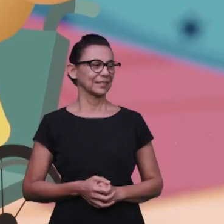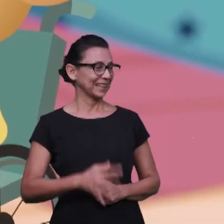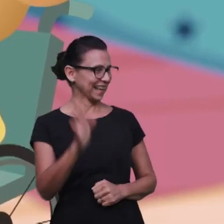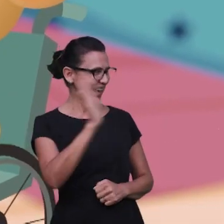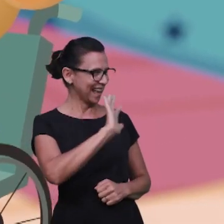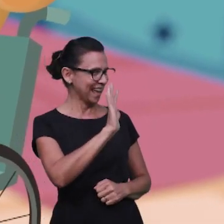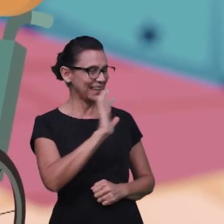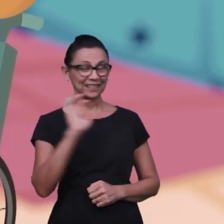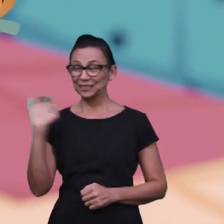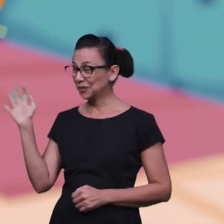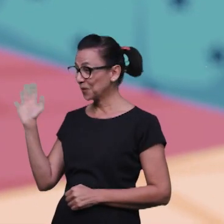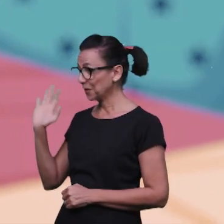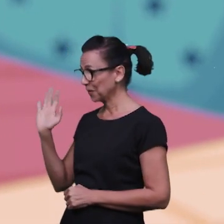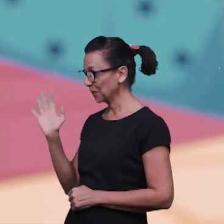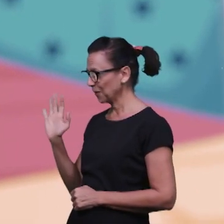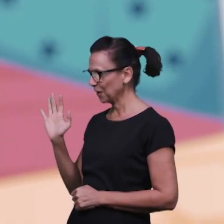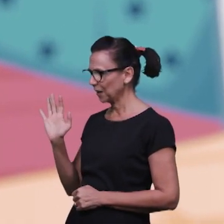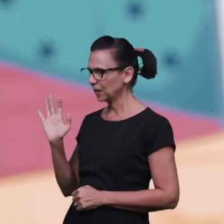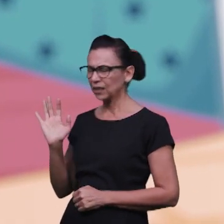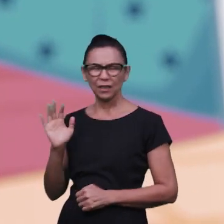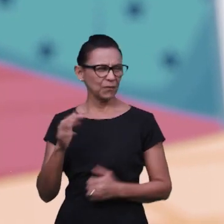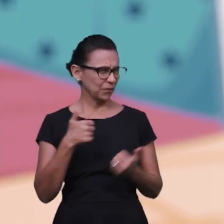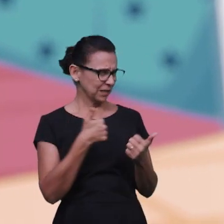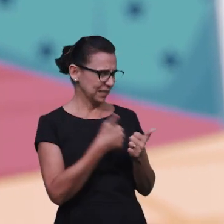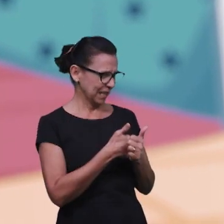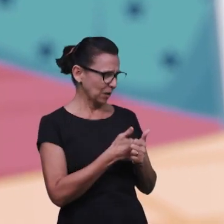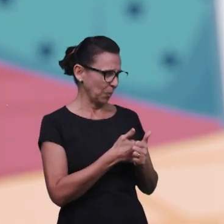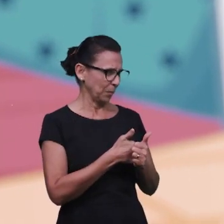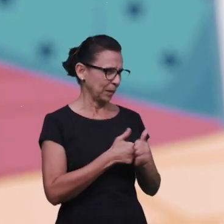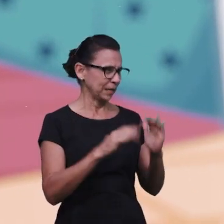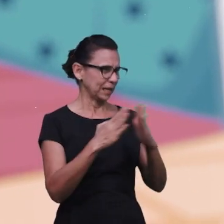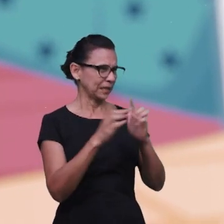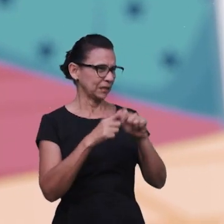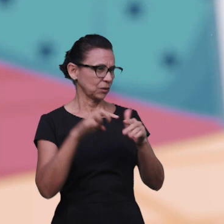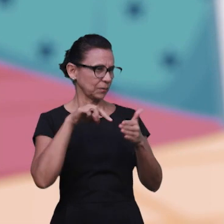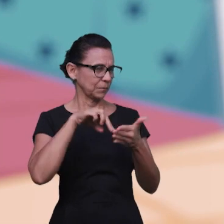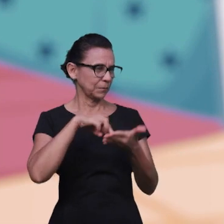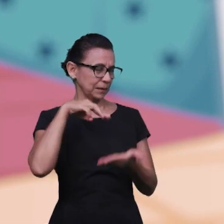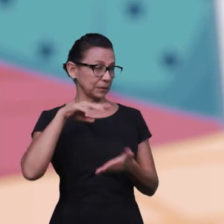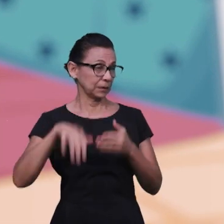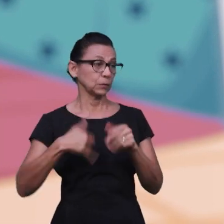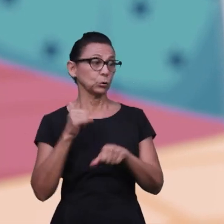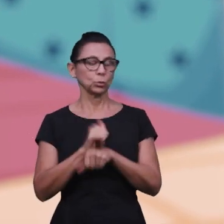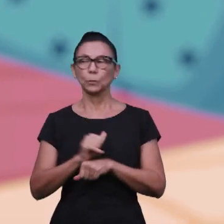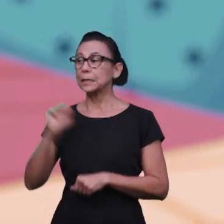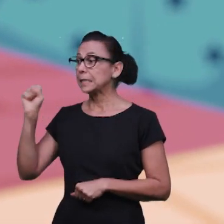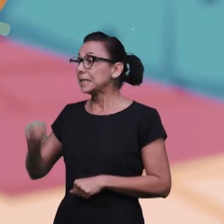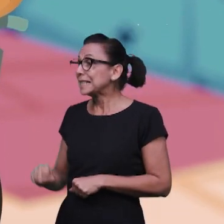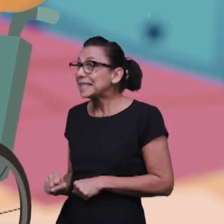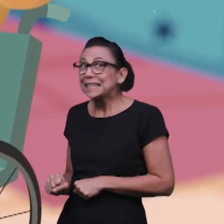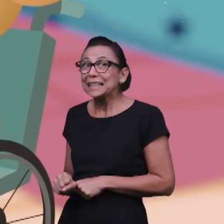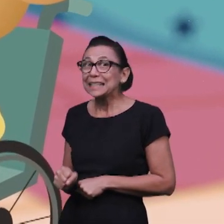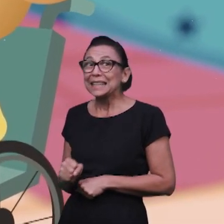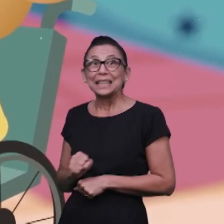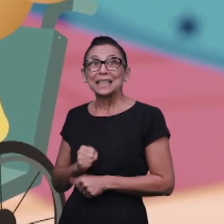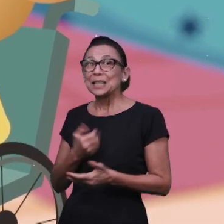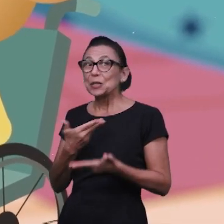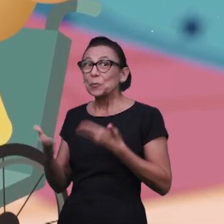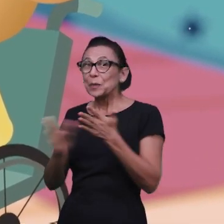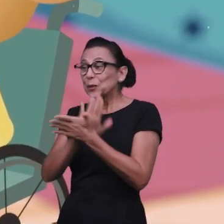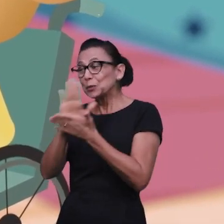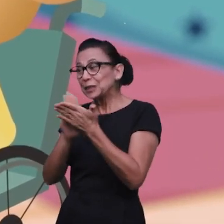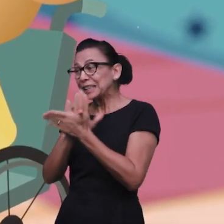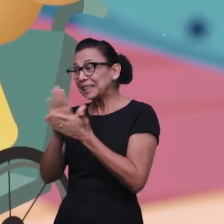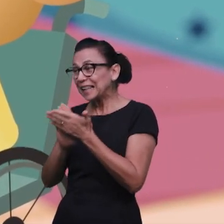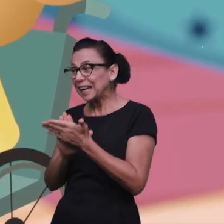Oi, Guga. Oi, Elo. Você acompanha os vídeos da Igreja Cristã Maranata no YouTube? Sim, não perco um. Que bom. E dá